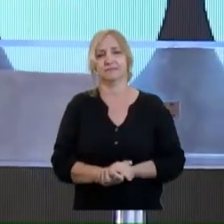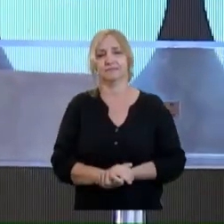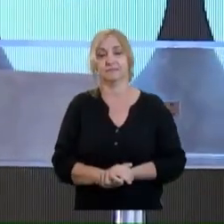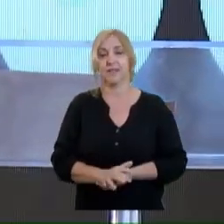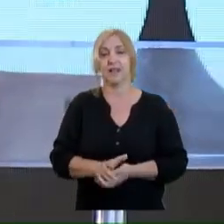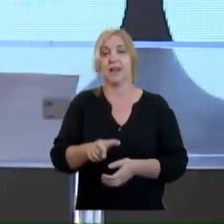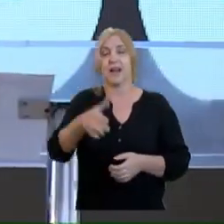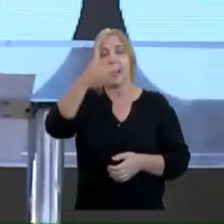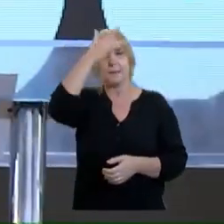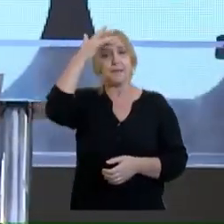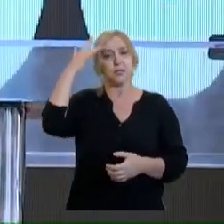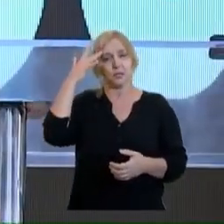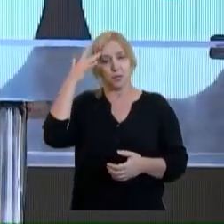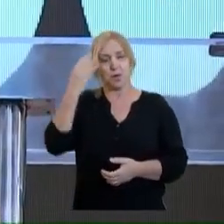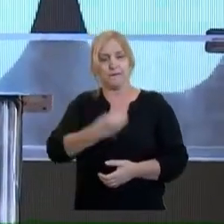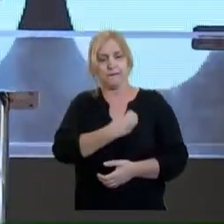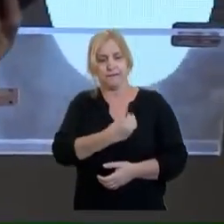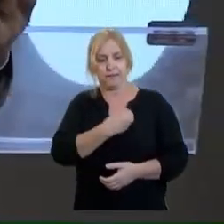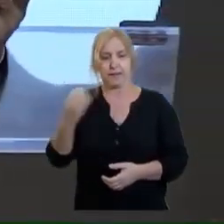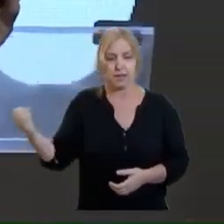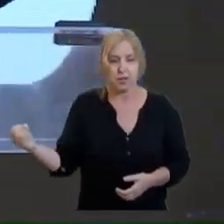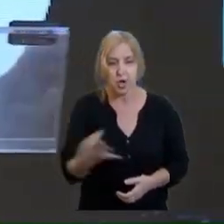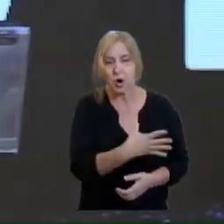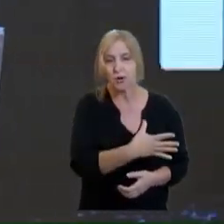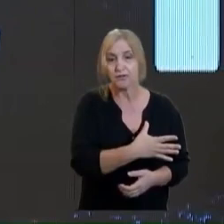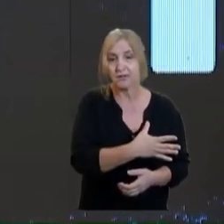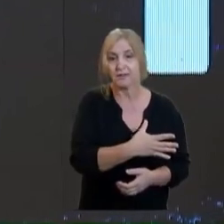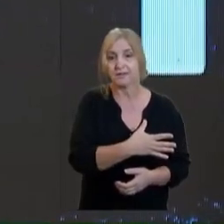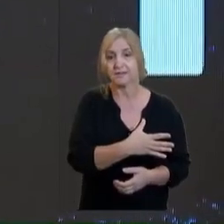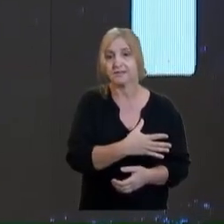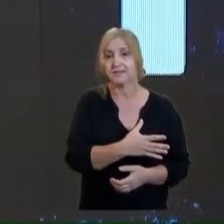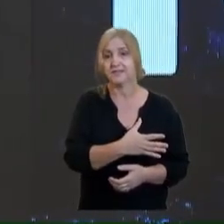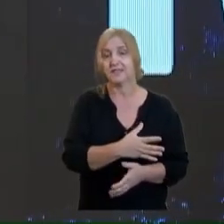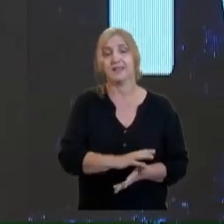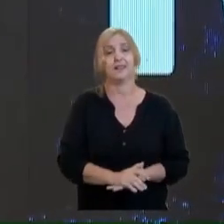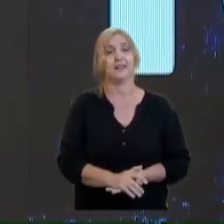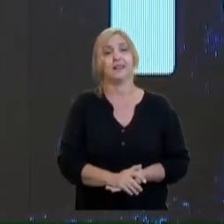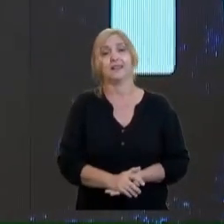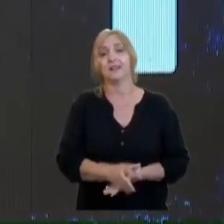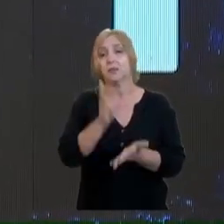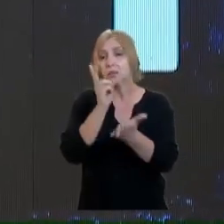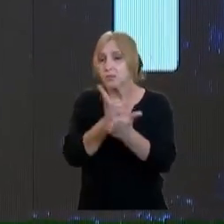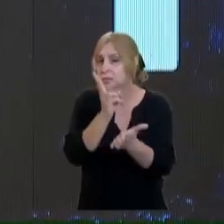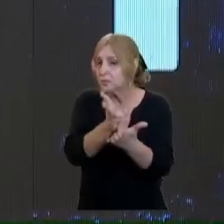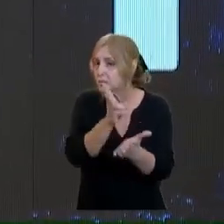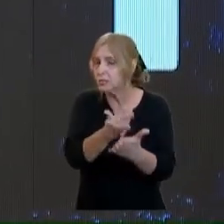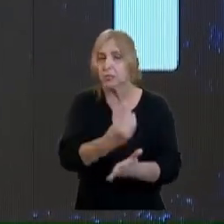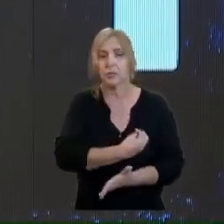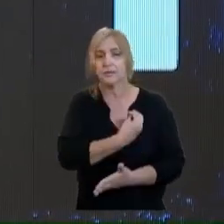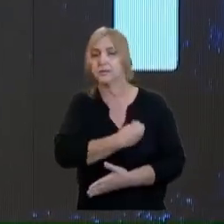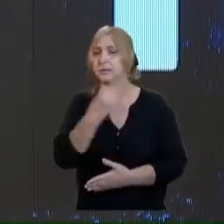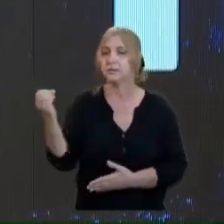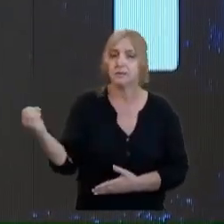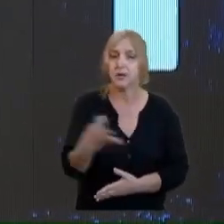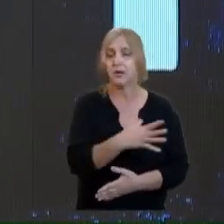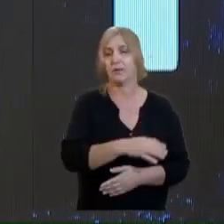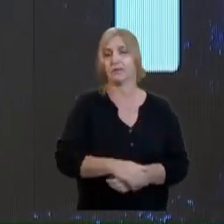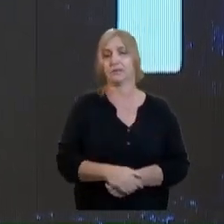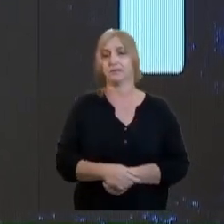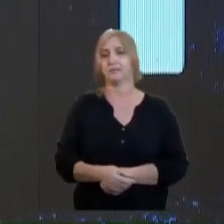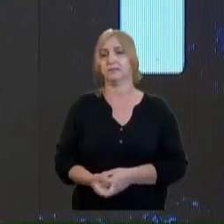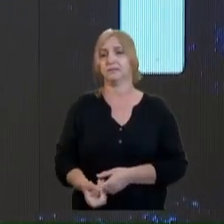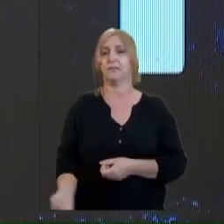Se a pessoa nasceu de novo, ela não consegue desnascer de novo. Não consegue.